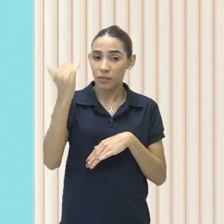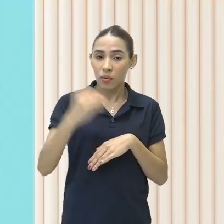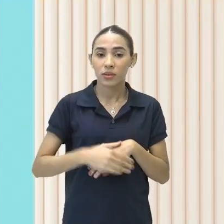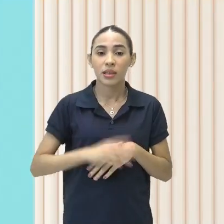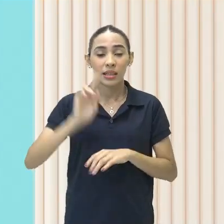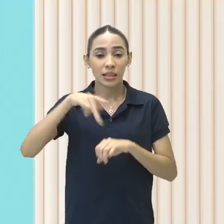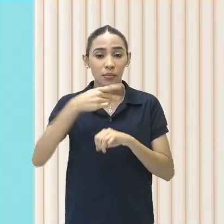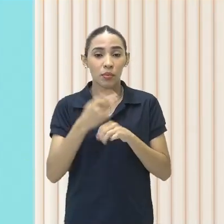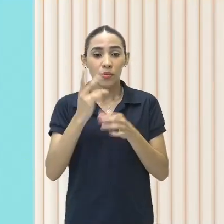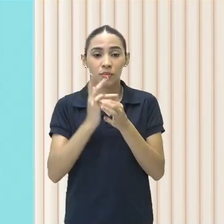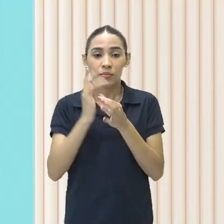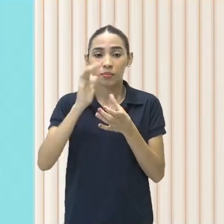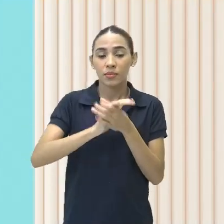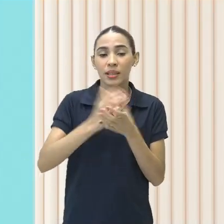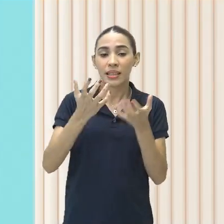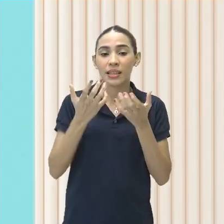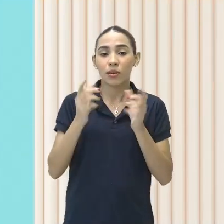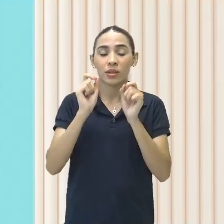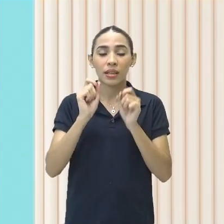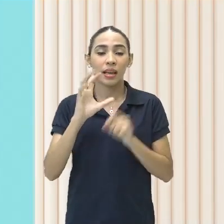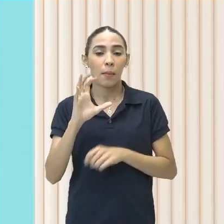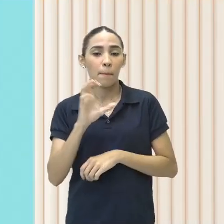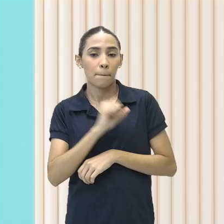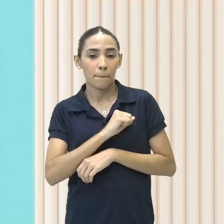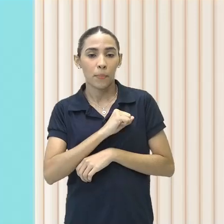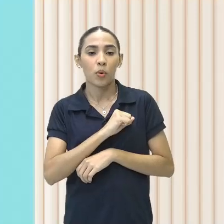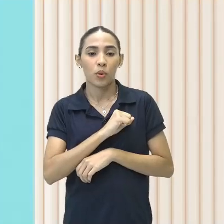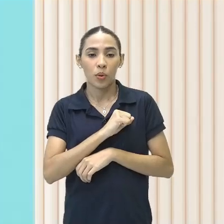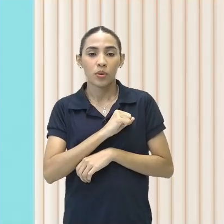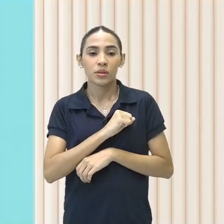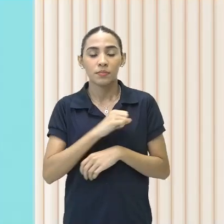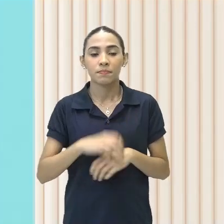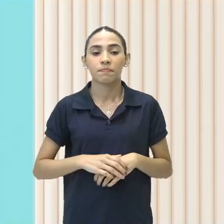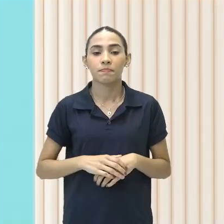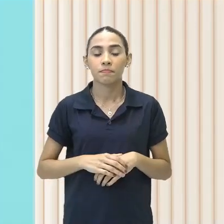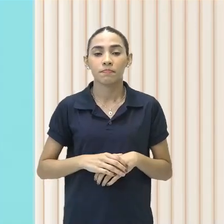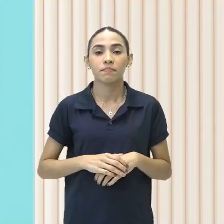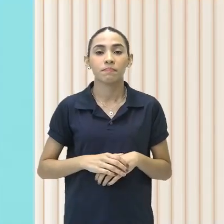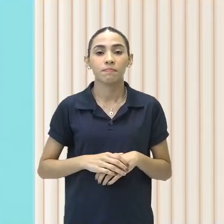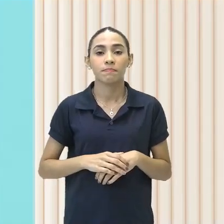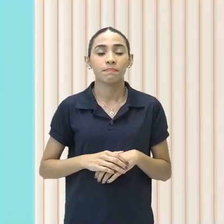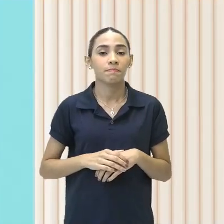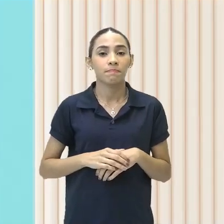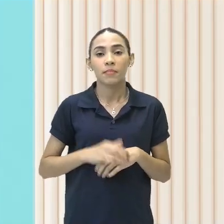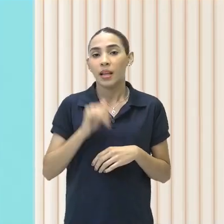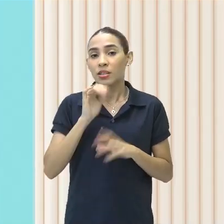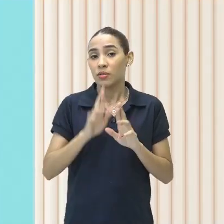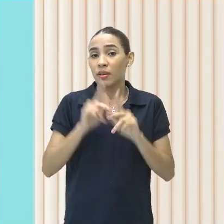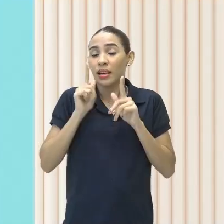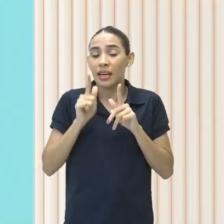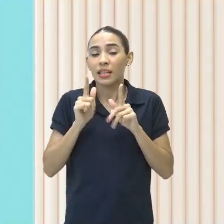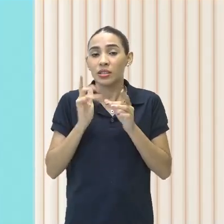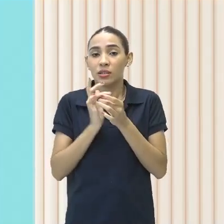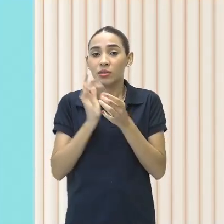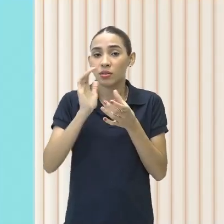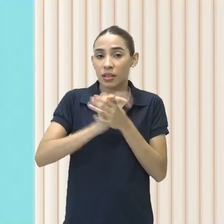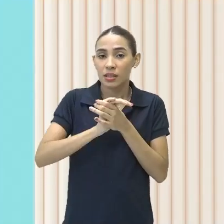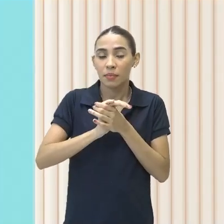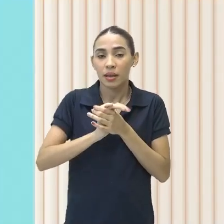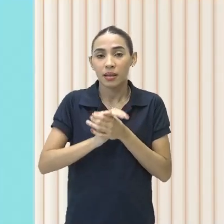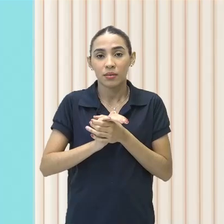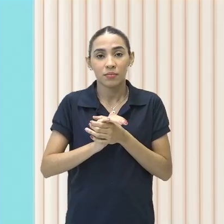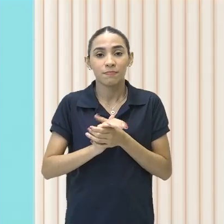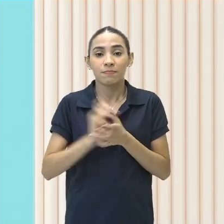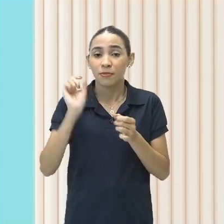Após o matrimônio, busca a realização amorosa, nem que seja fora do casamento. Foi isso que